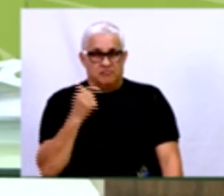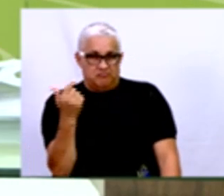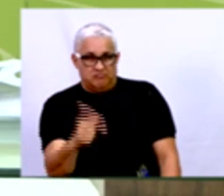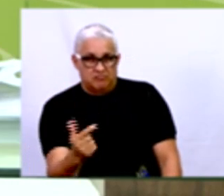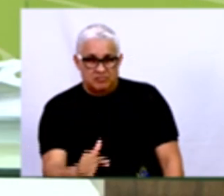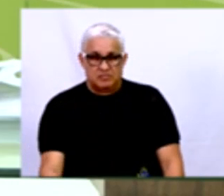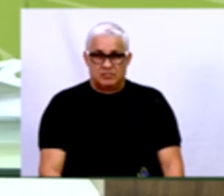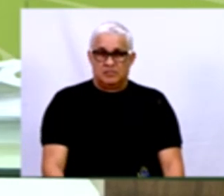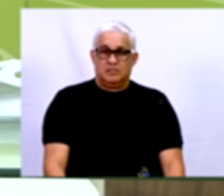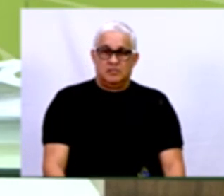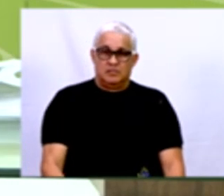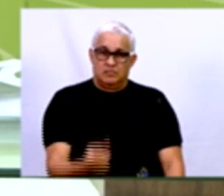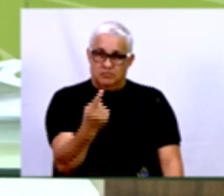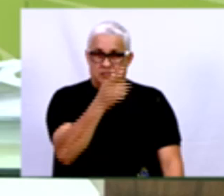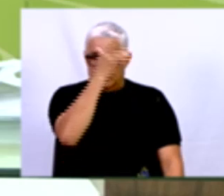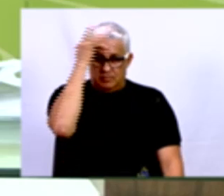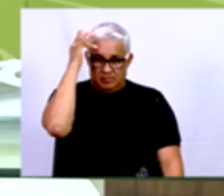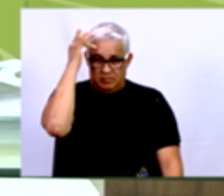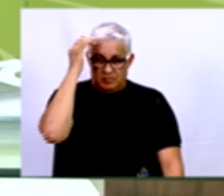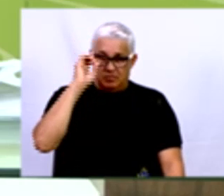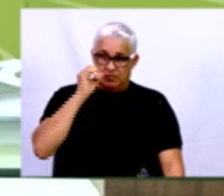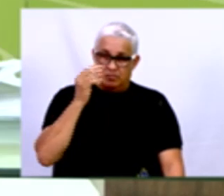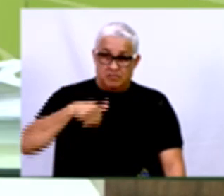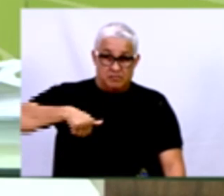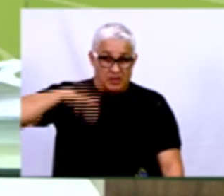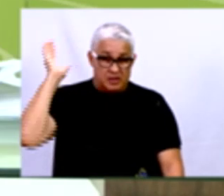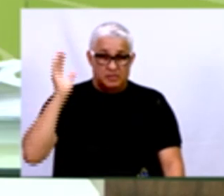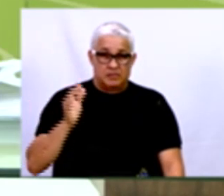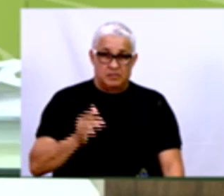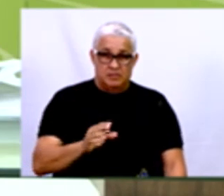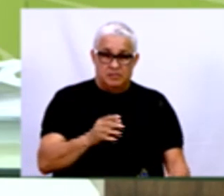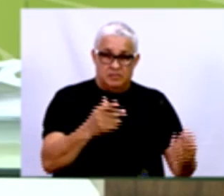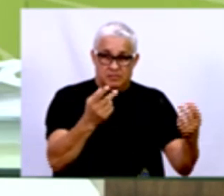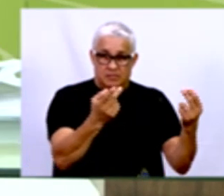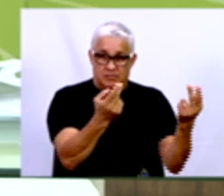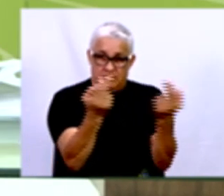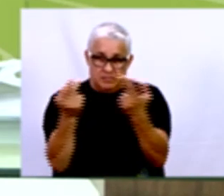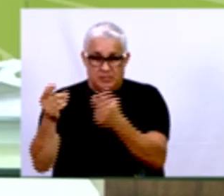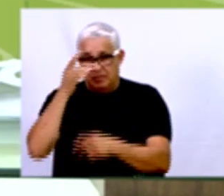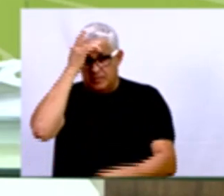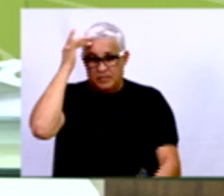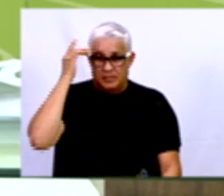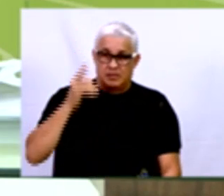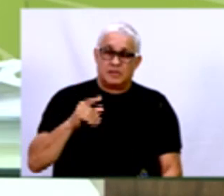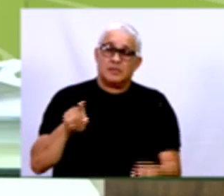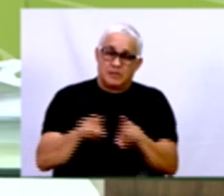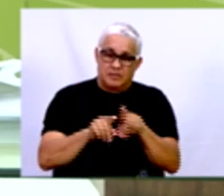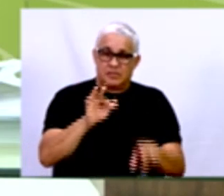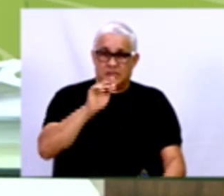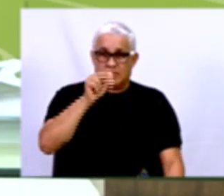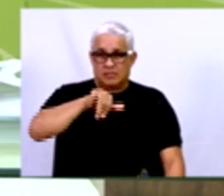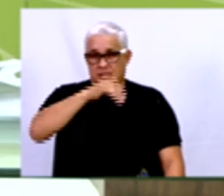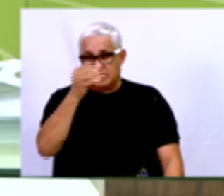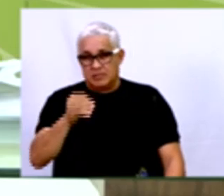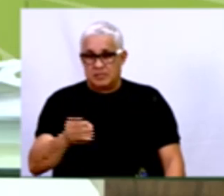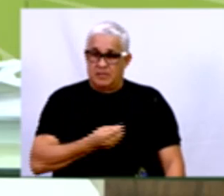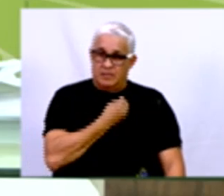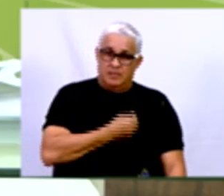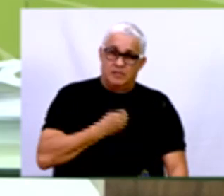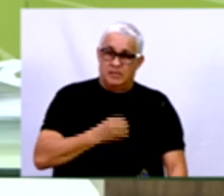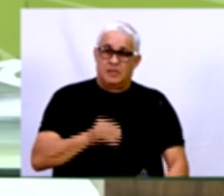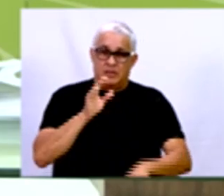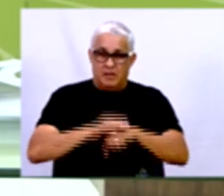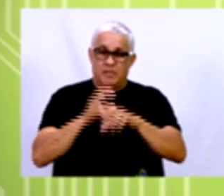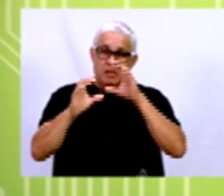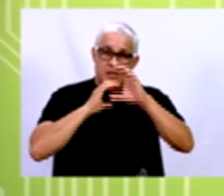como interlocutores uma pessoa ou mais, e as funções que estarão presentes ali nesse ato comunicativo, não